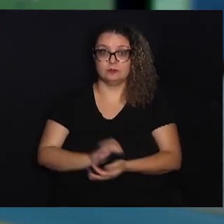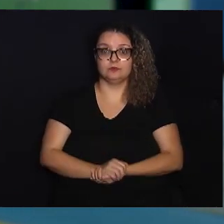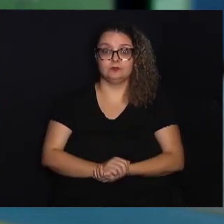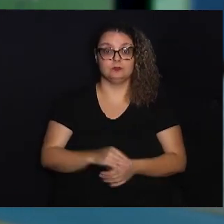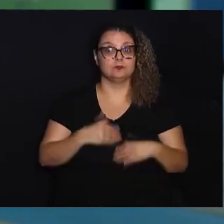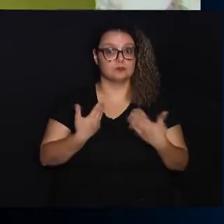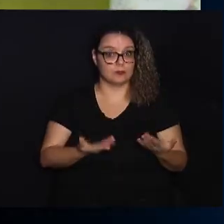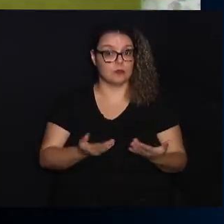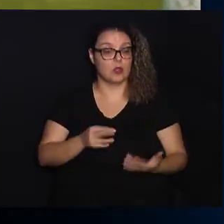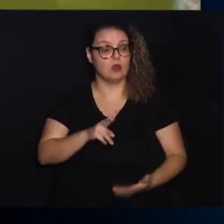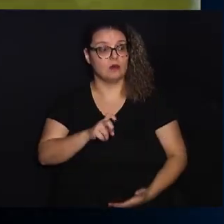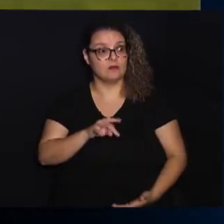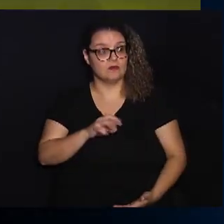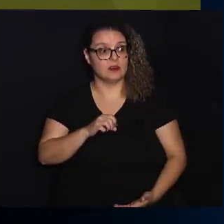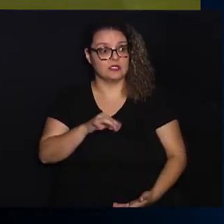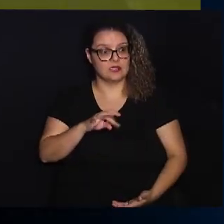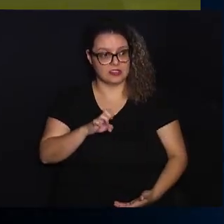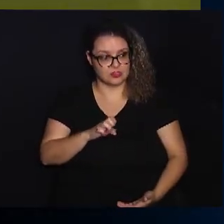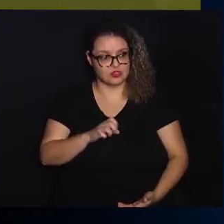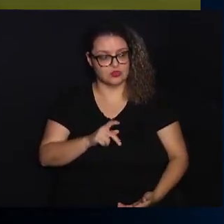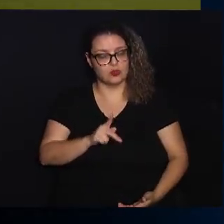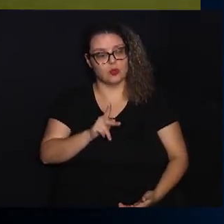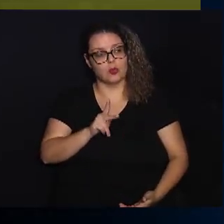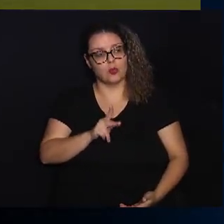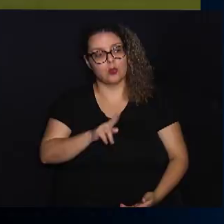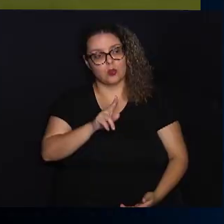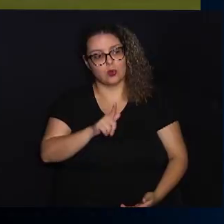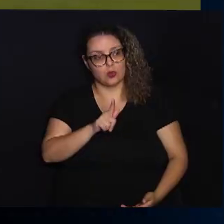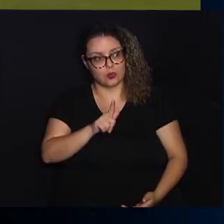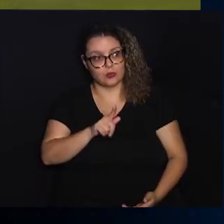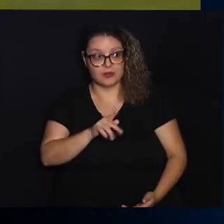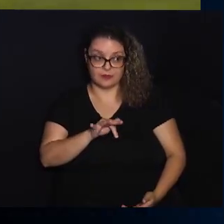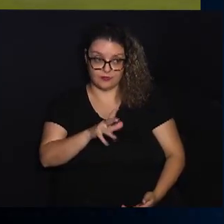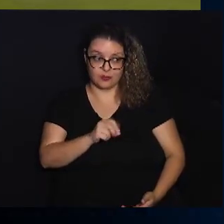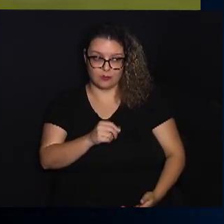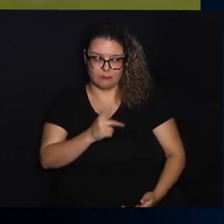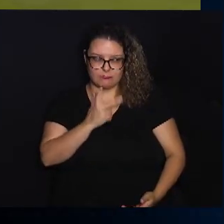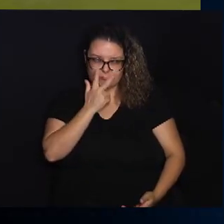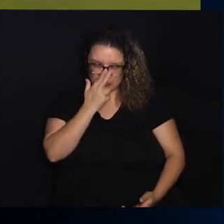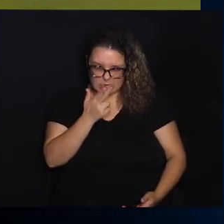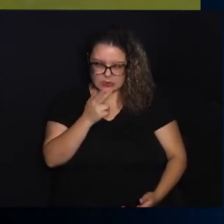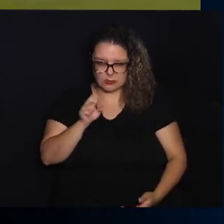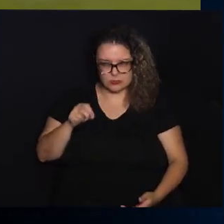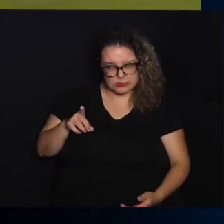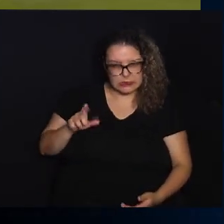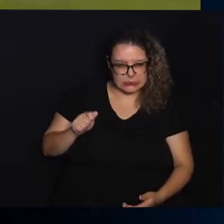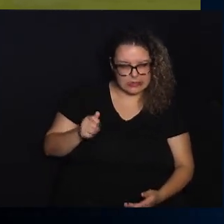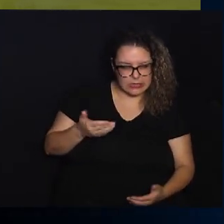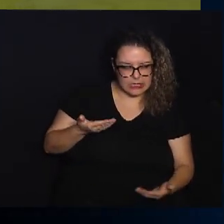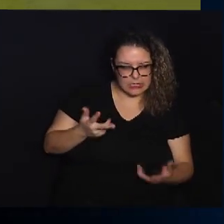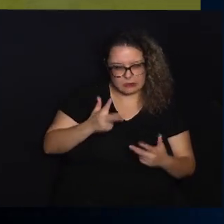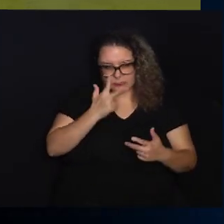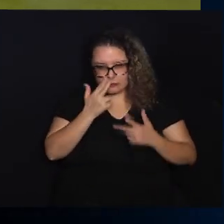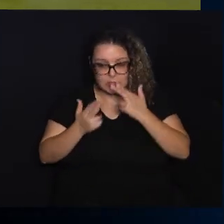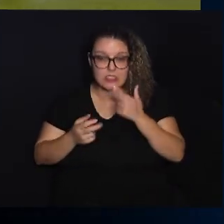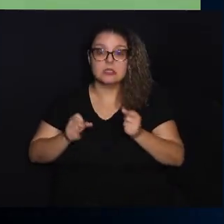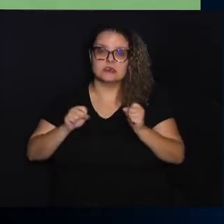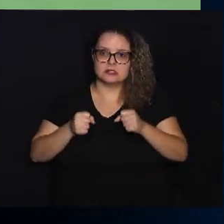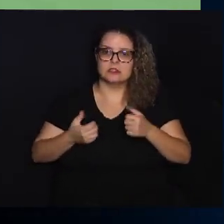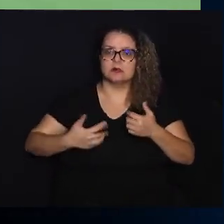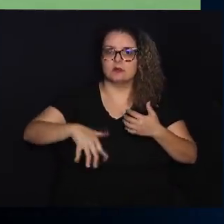Jogos Olímpicos. Né? Então, por ser uma vertente do Kung Fu, então eles possuem características parecidas, o sandá com o Kung Fu? Sim, todos